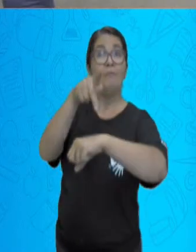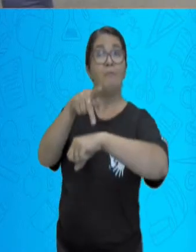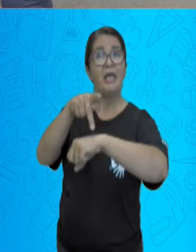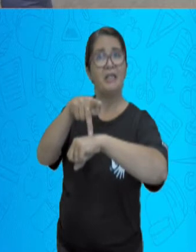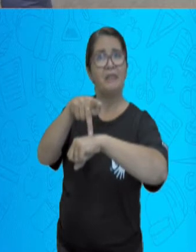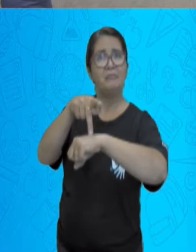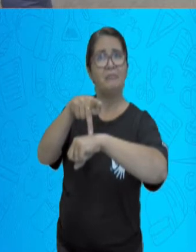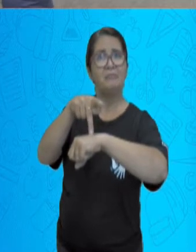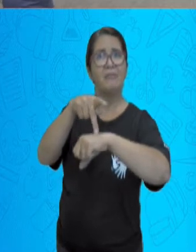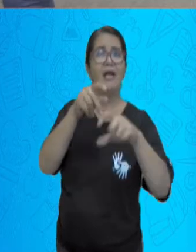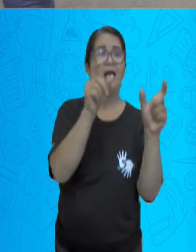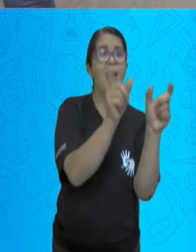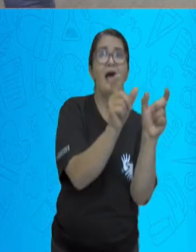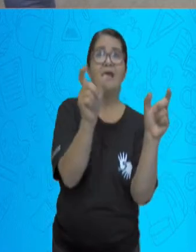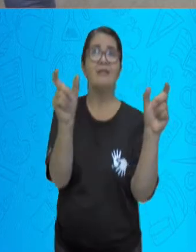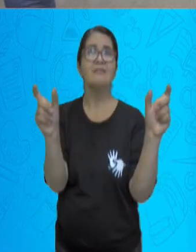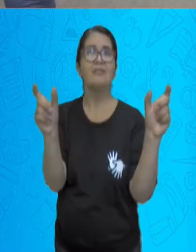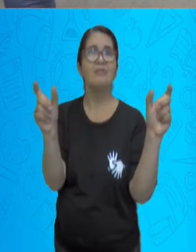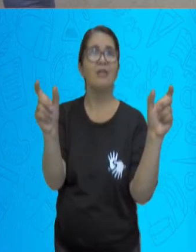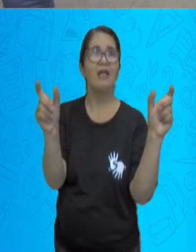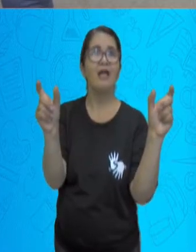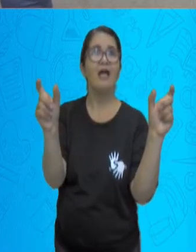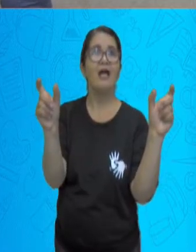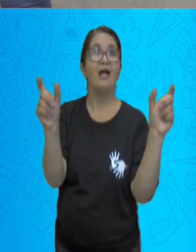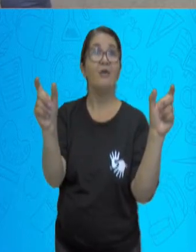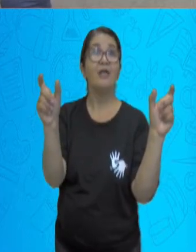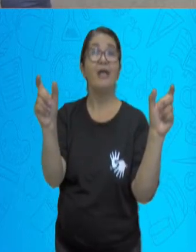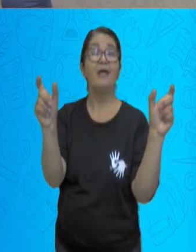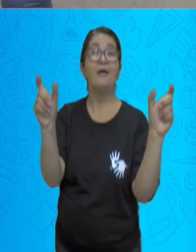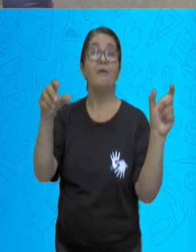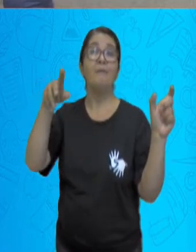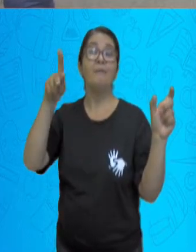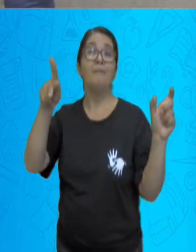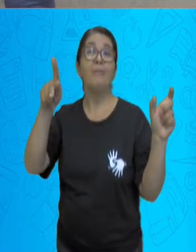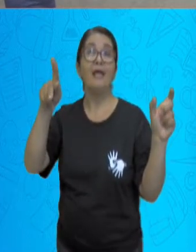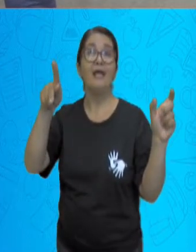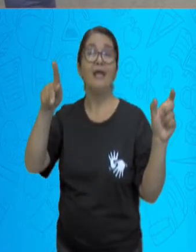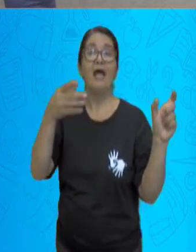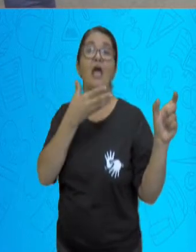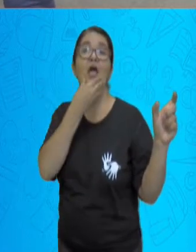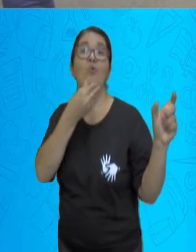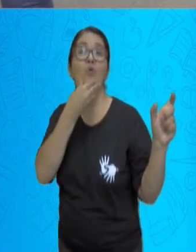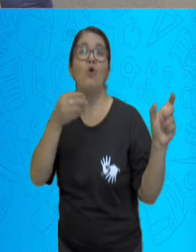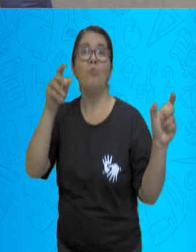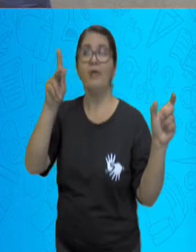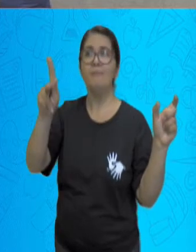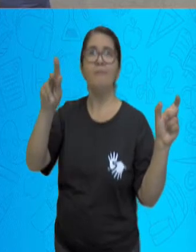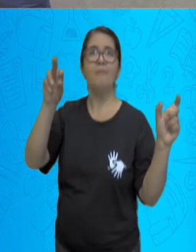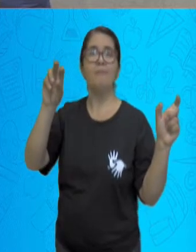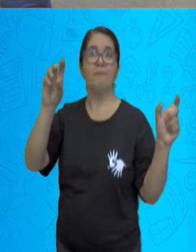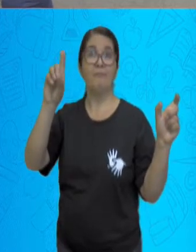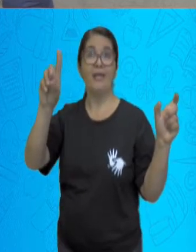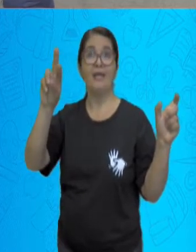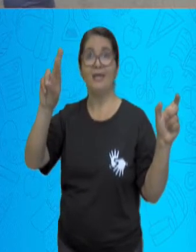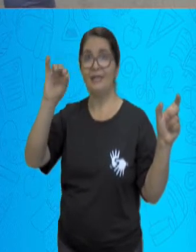palavra. E aí eu acrescentei um outro sufixo, que virou pedreiro.